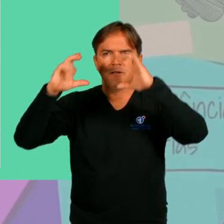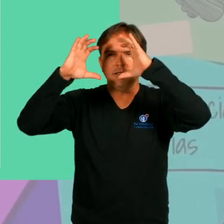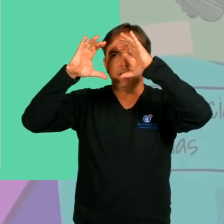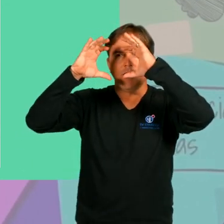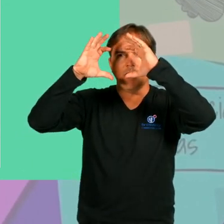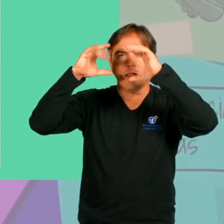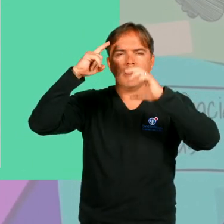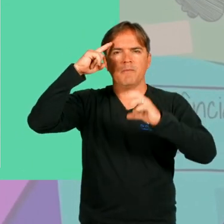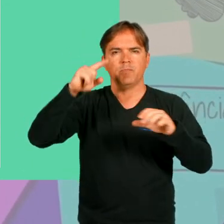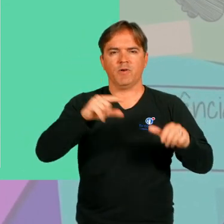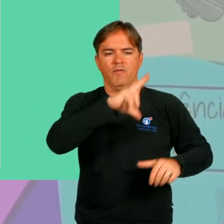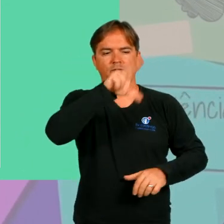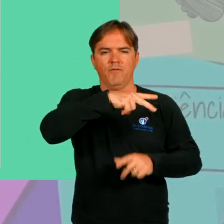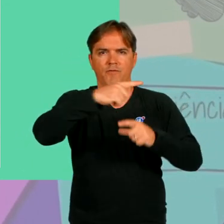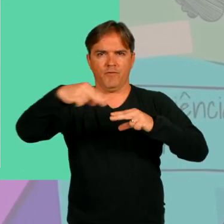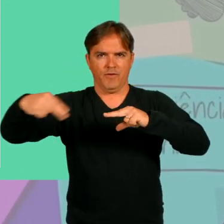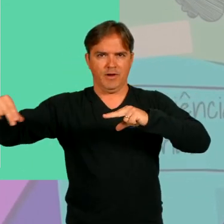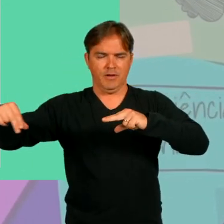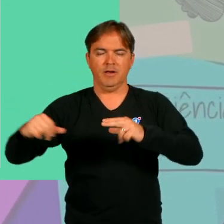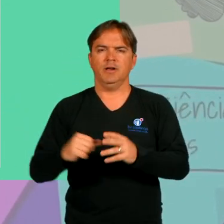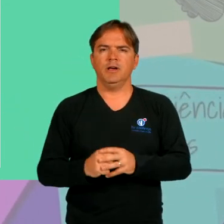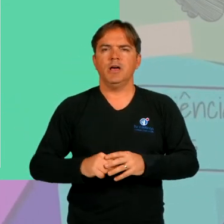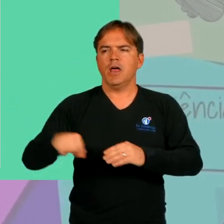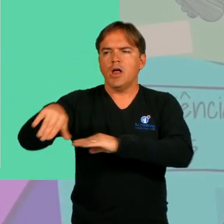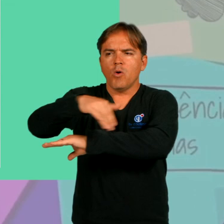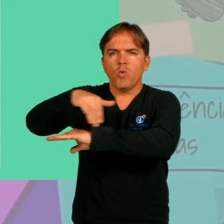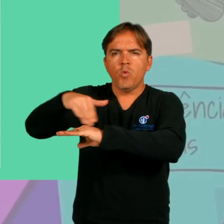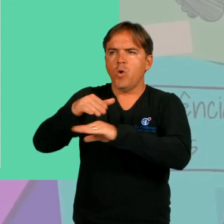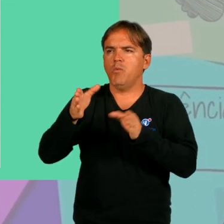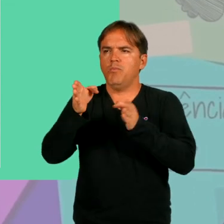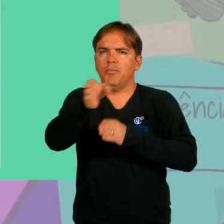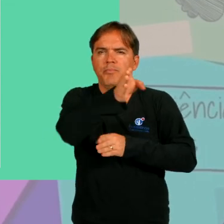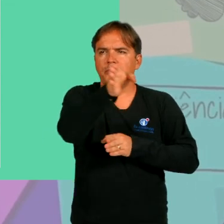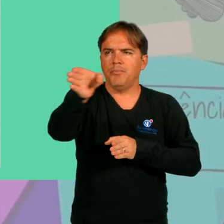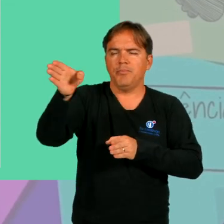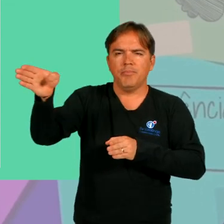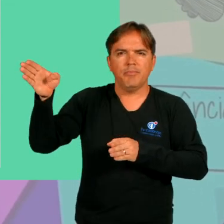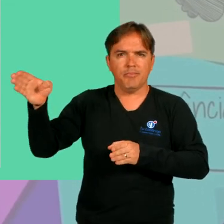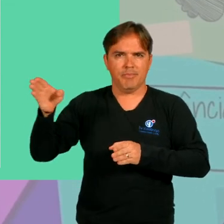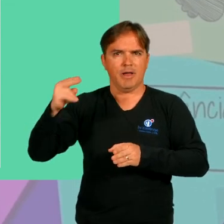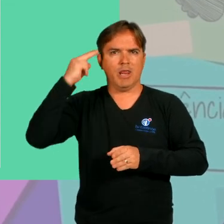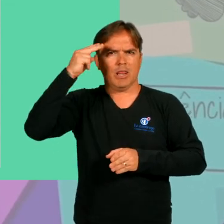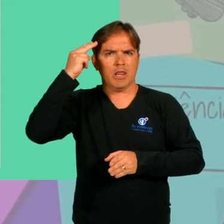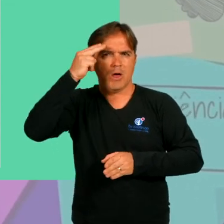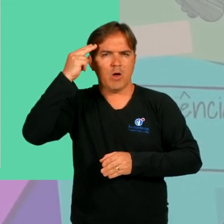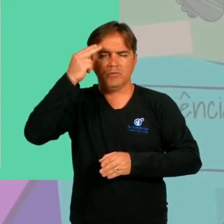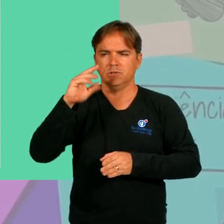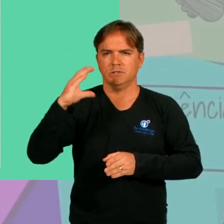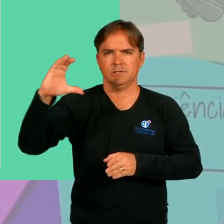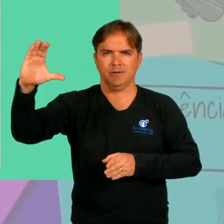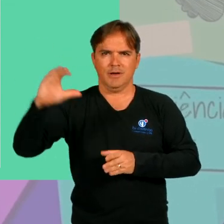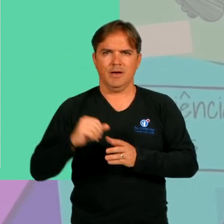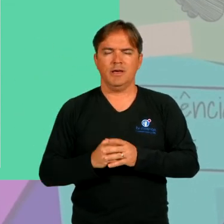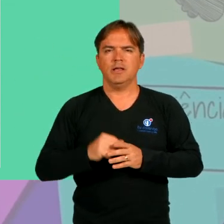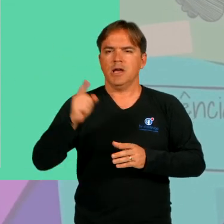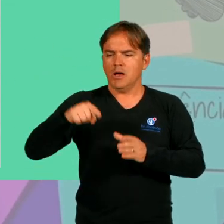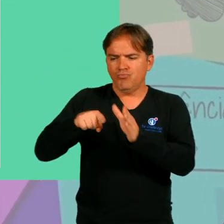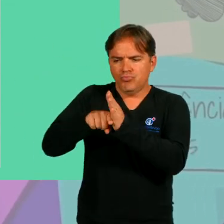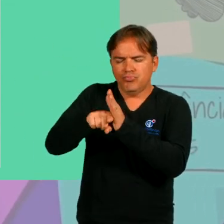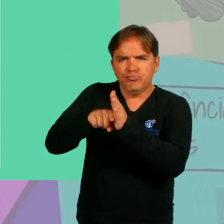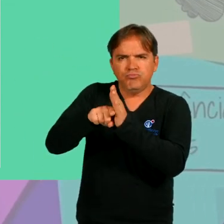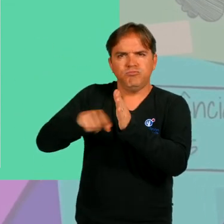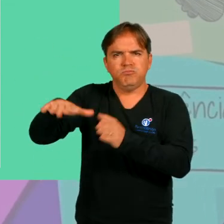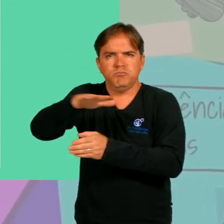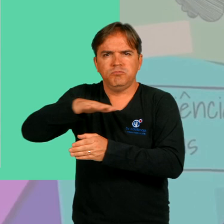a neurociência vai às ruas a edição coordenada pelo neurovale grupo de pesquisa experimental parceiro da univasf